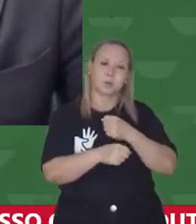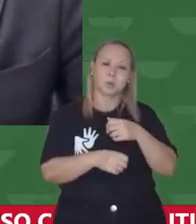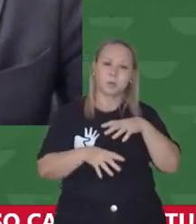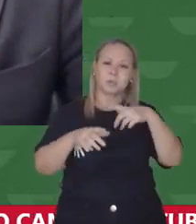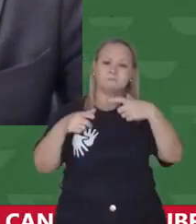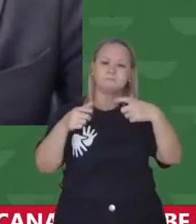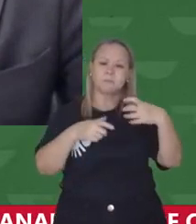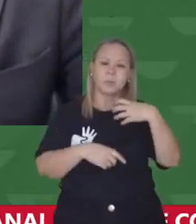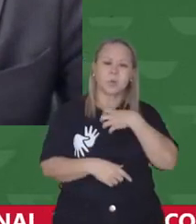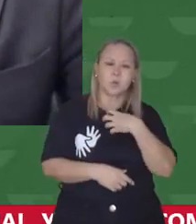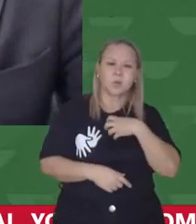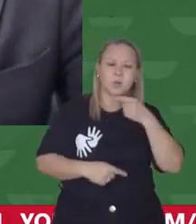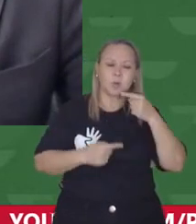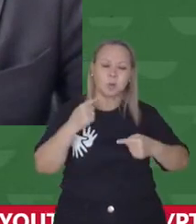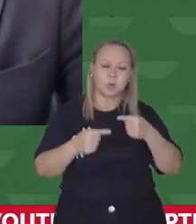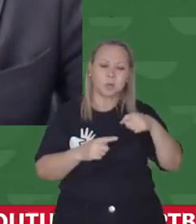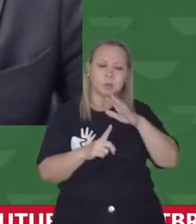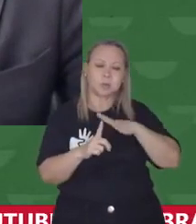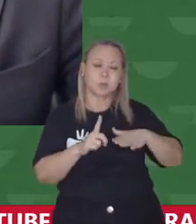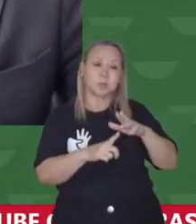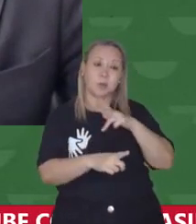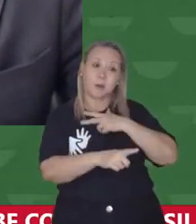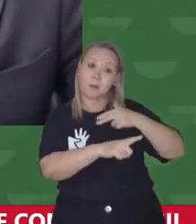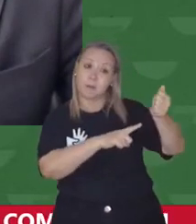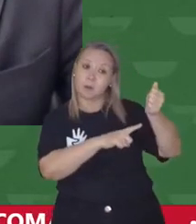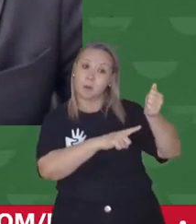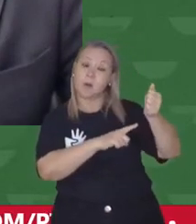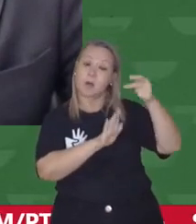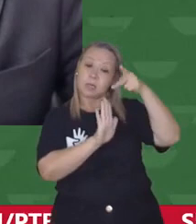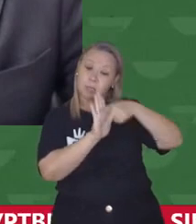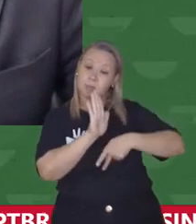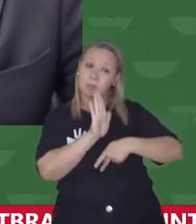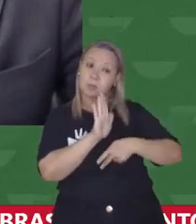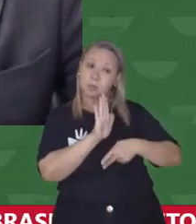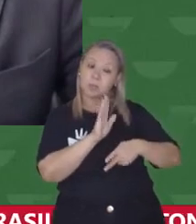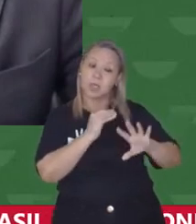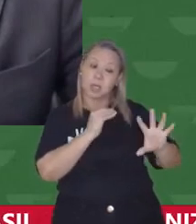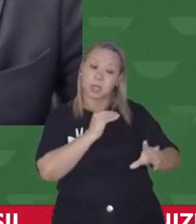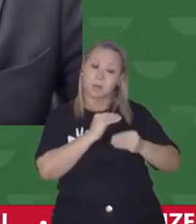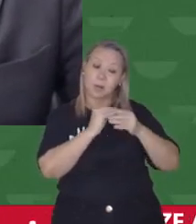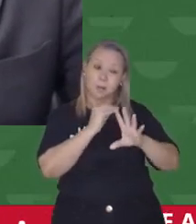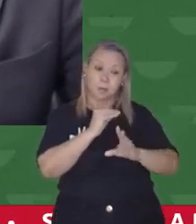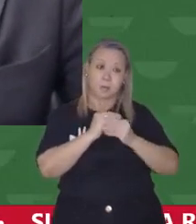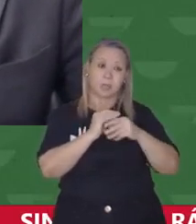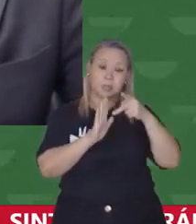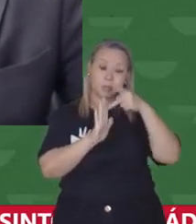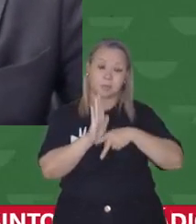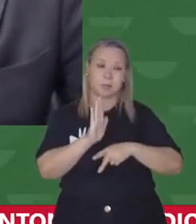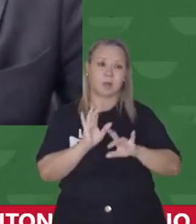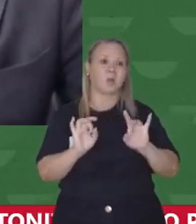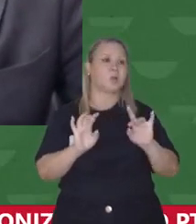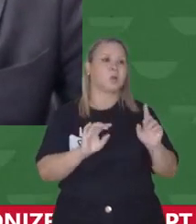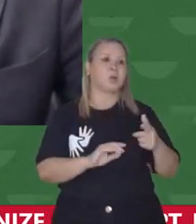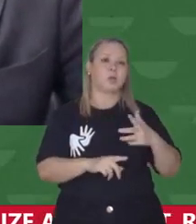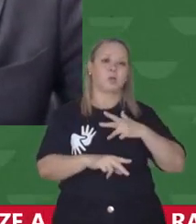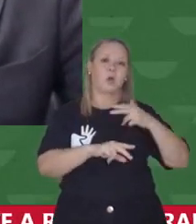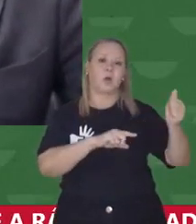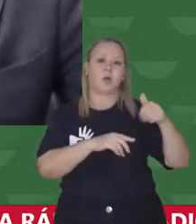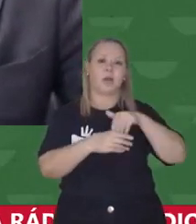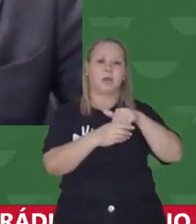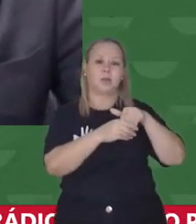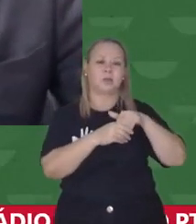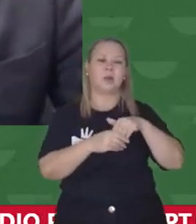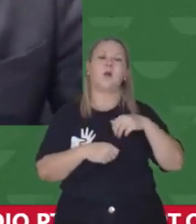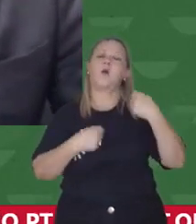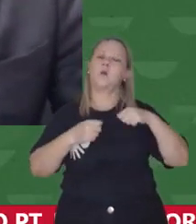políticas e sociais para a vitória desse plano e para a implementação desse plano, porque não basta ganhar a eleição, tem que ter correlação